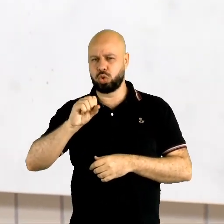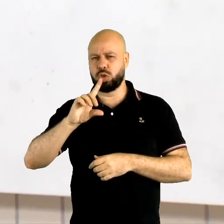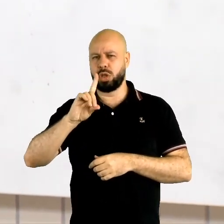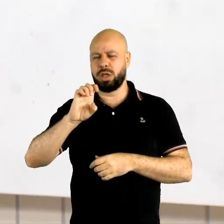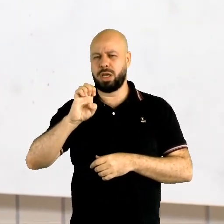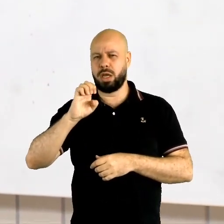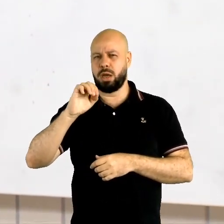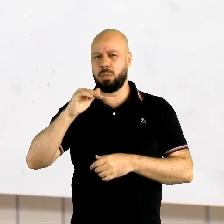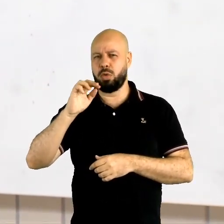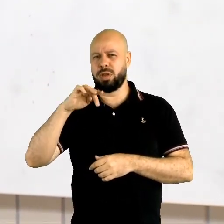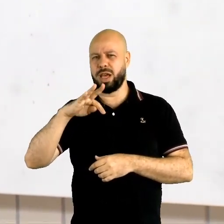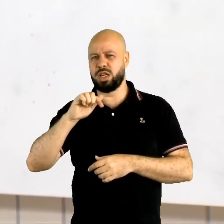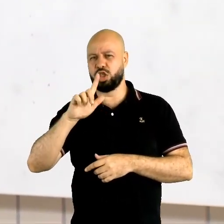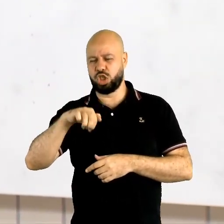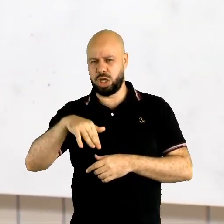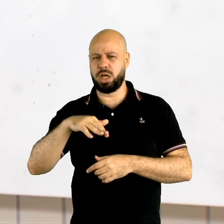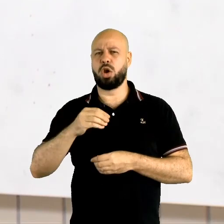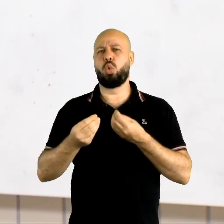para montar.